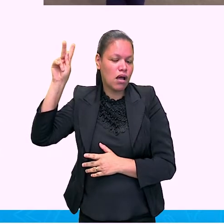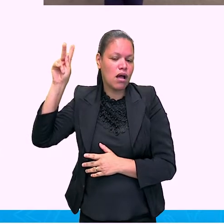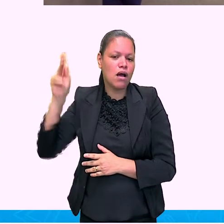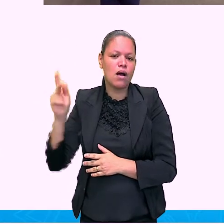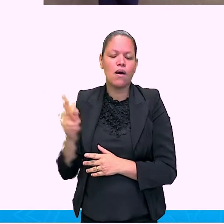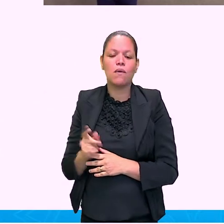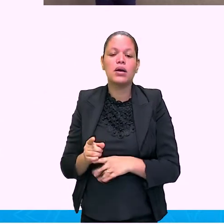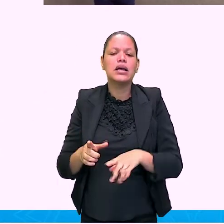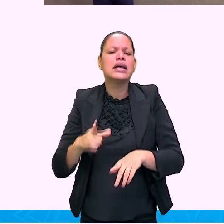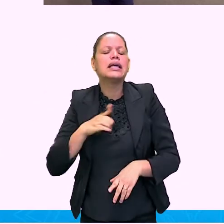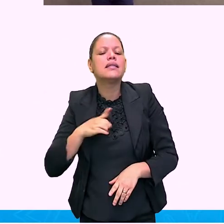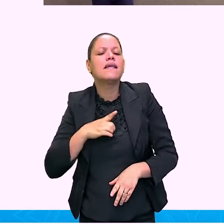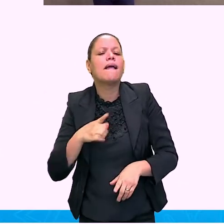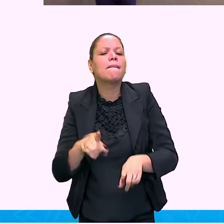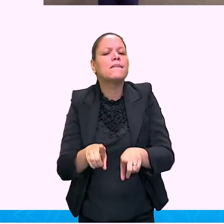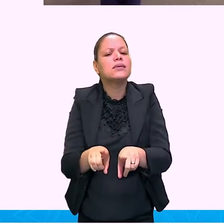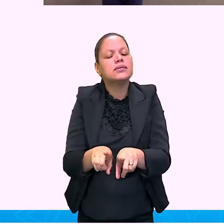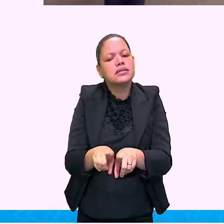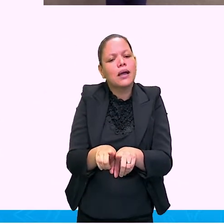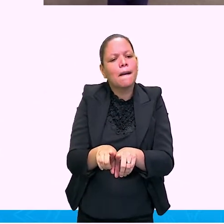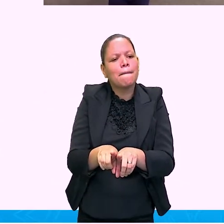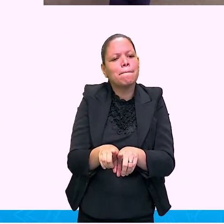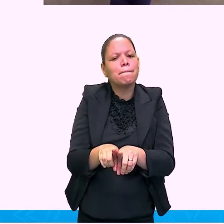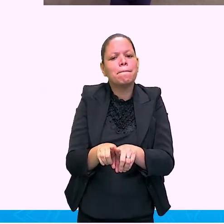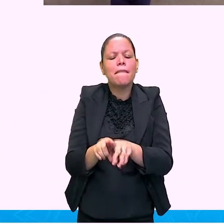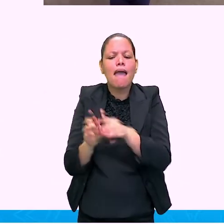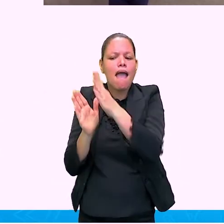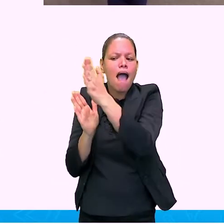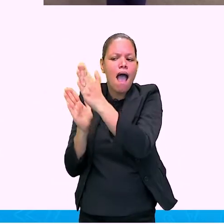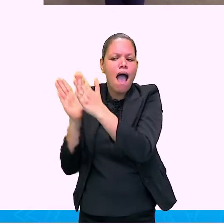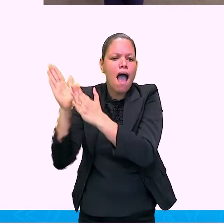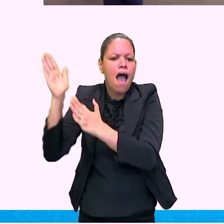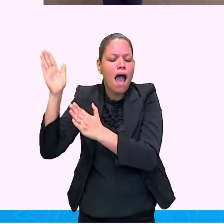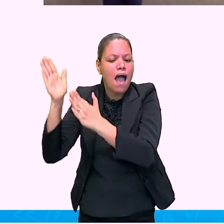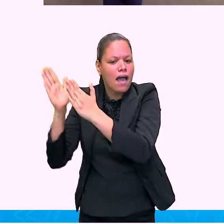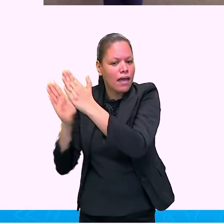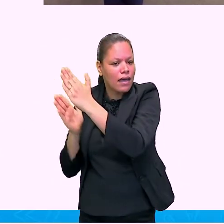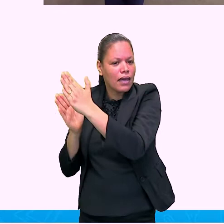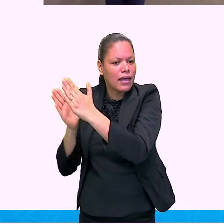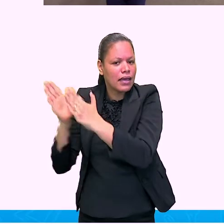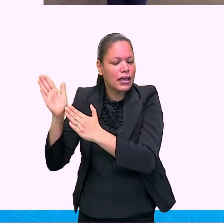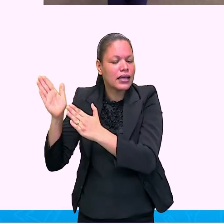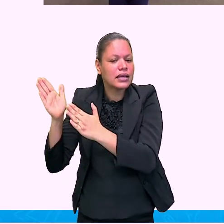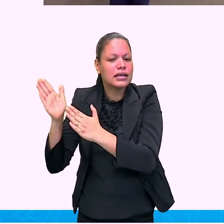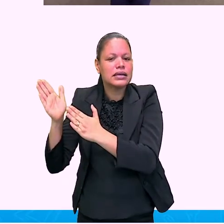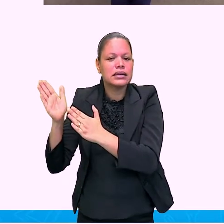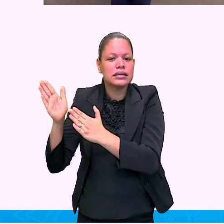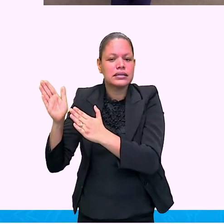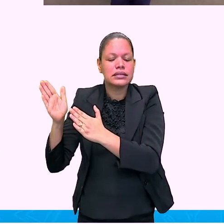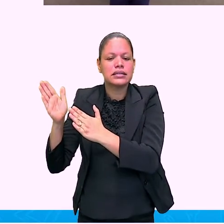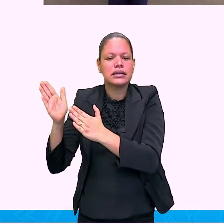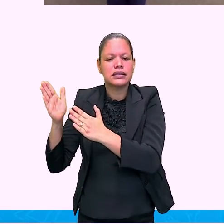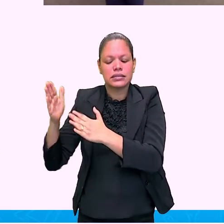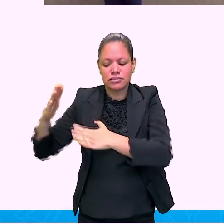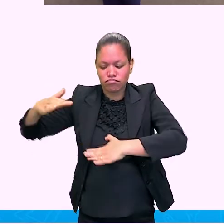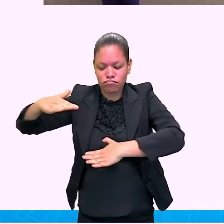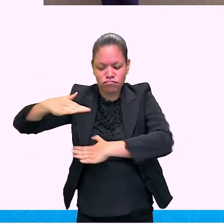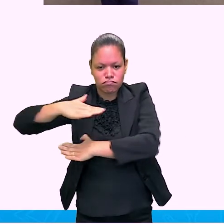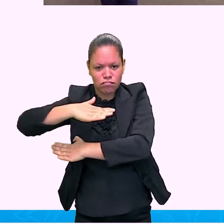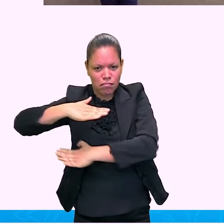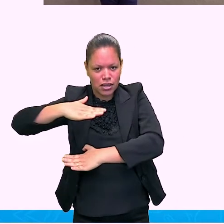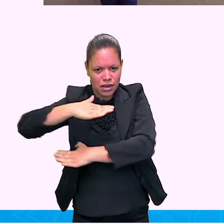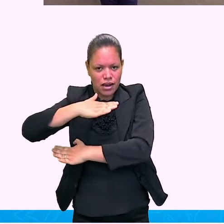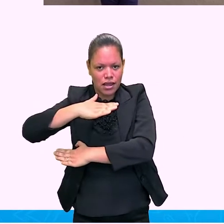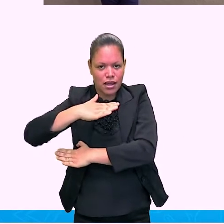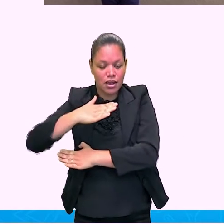ser retas paralelas, tem que ser duas retas distintas, uma ao lado da outra. Para